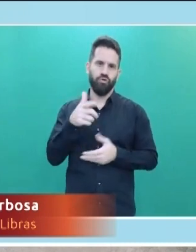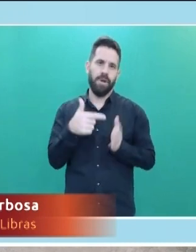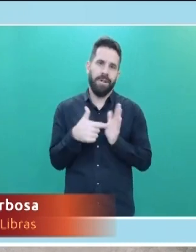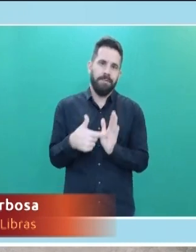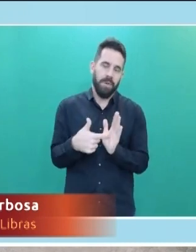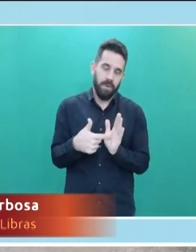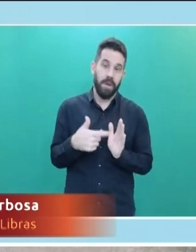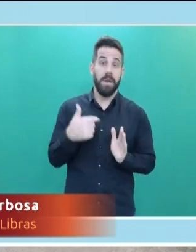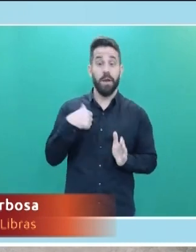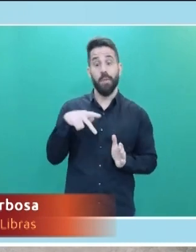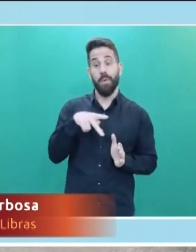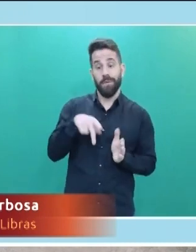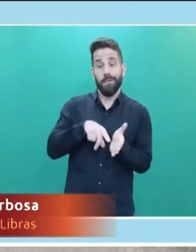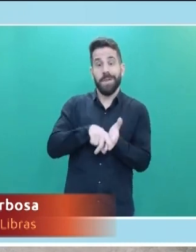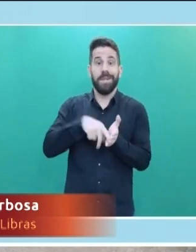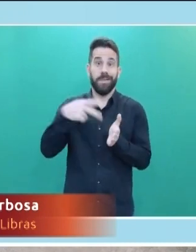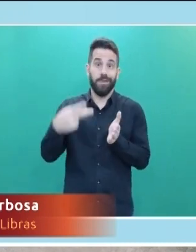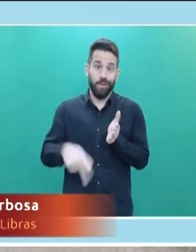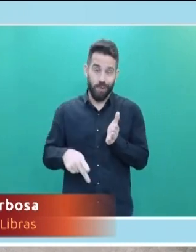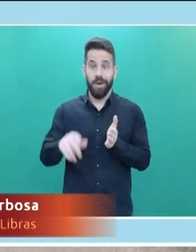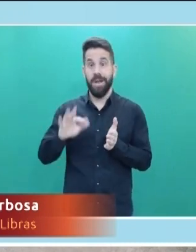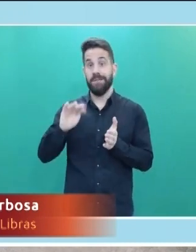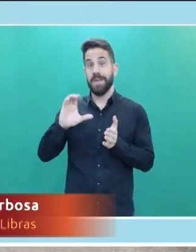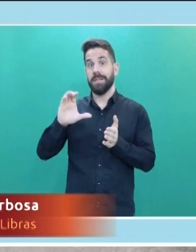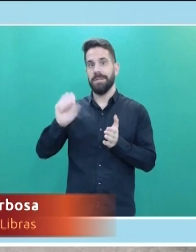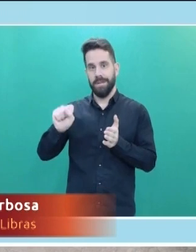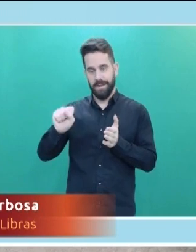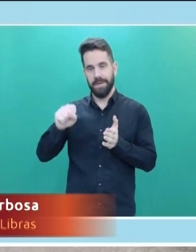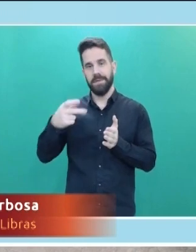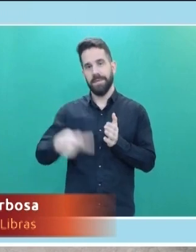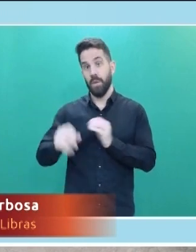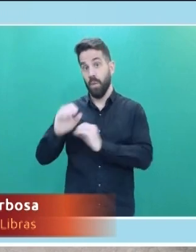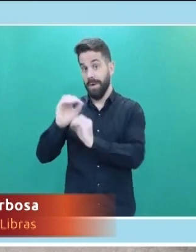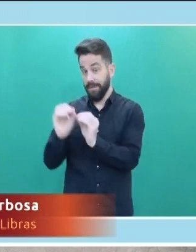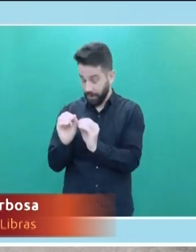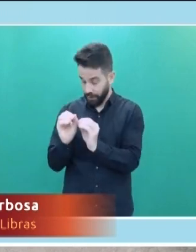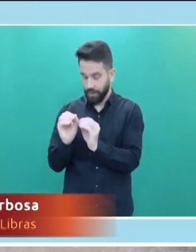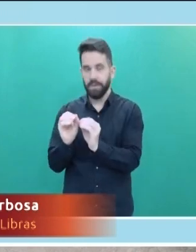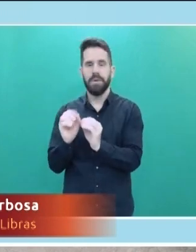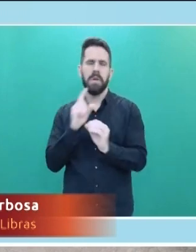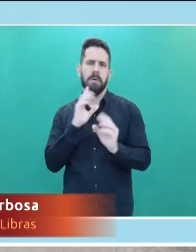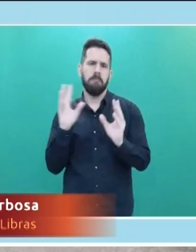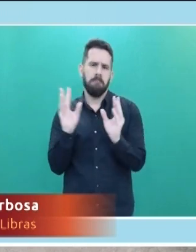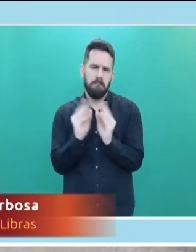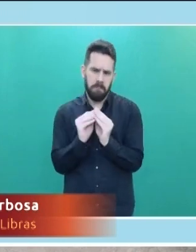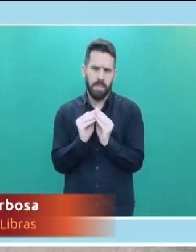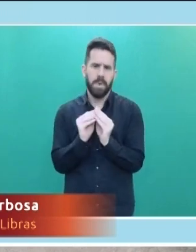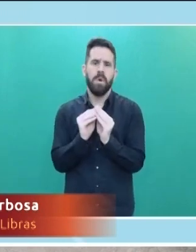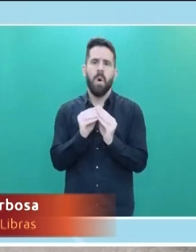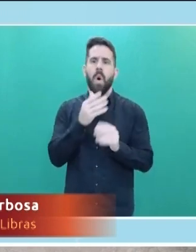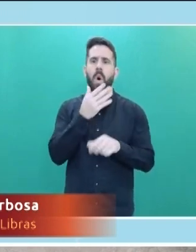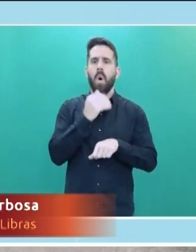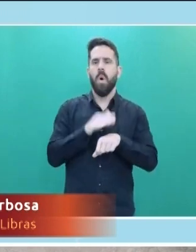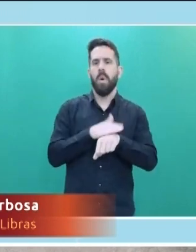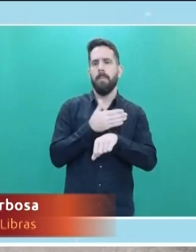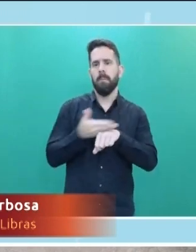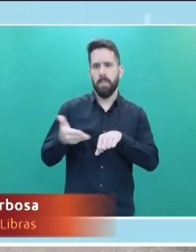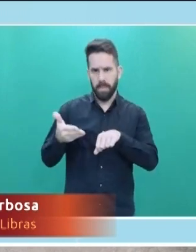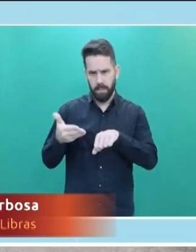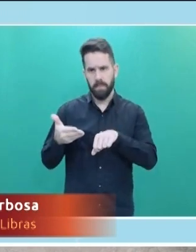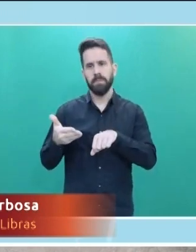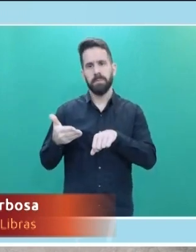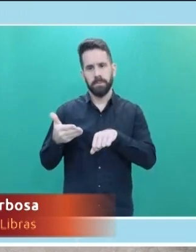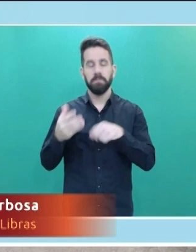e pesquisador da Faculdade de Ciências Sociais da UFG, e muito brevemente eu sou um homem branco,